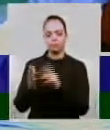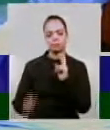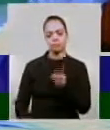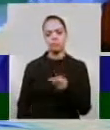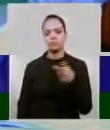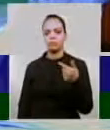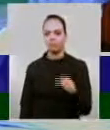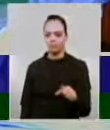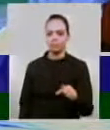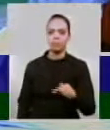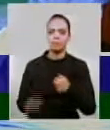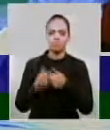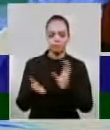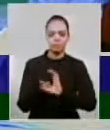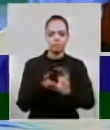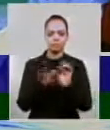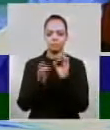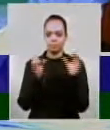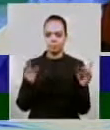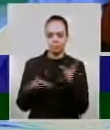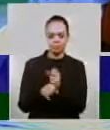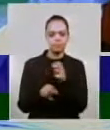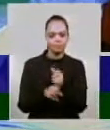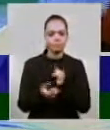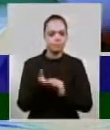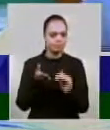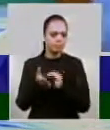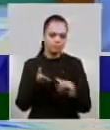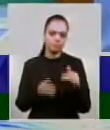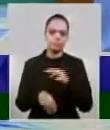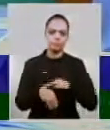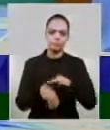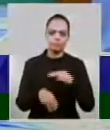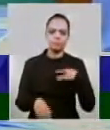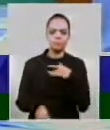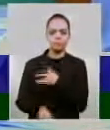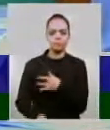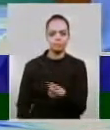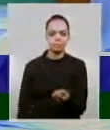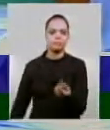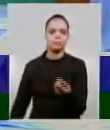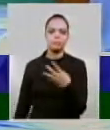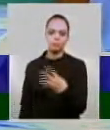2014-2017, e abre crédito especial no orçamento da Secretaria Municipal de Saúde, no valor de